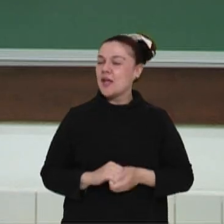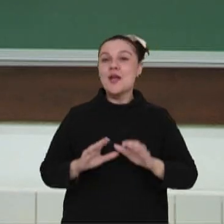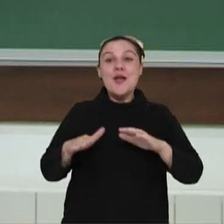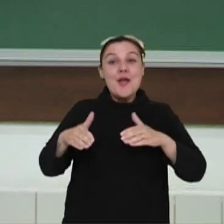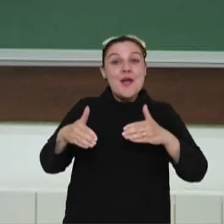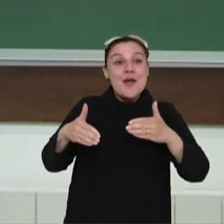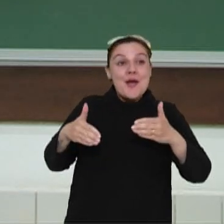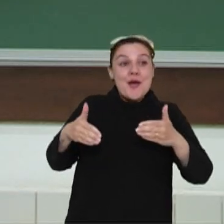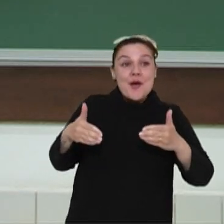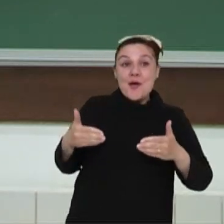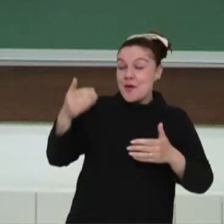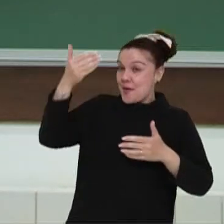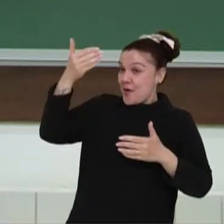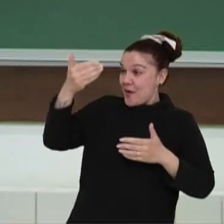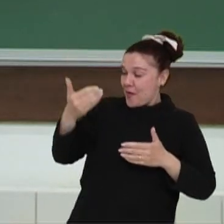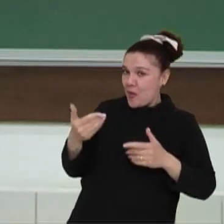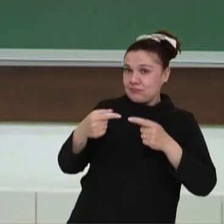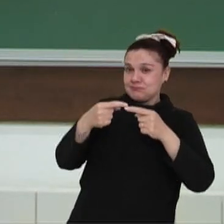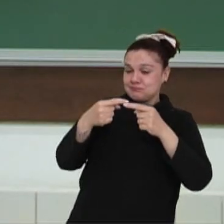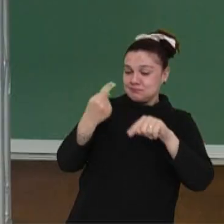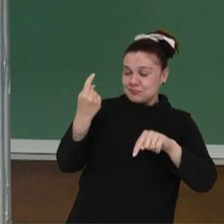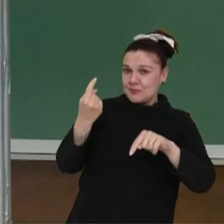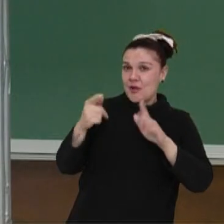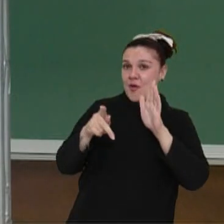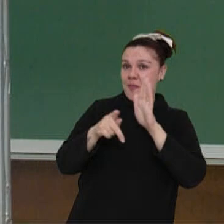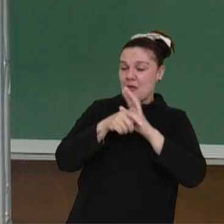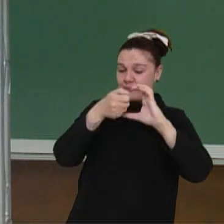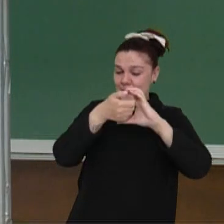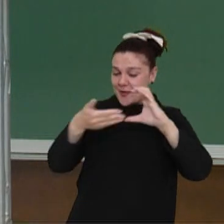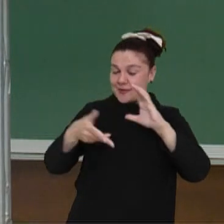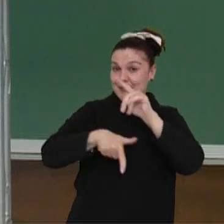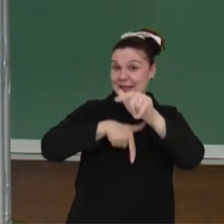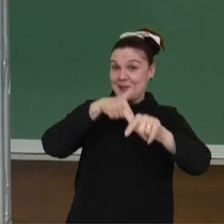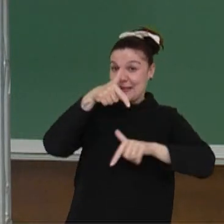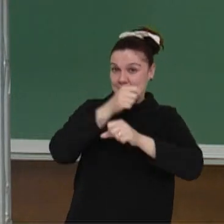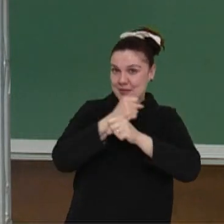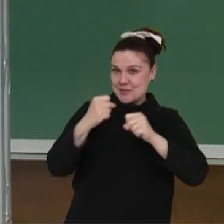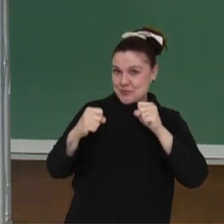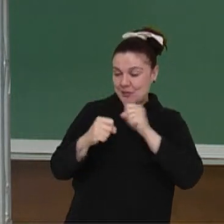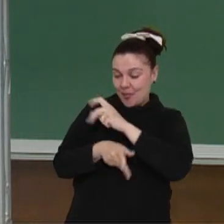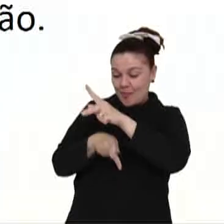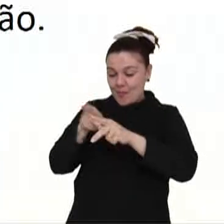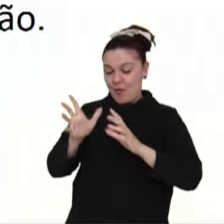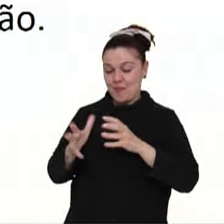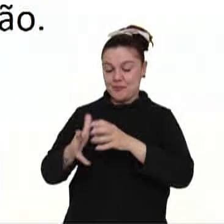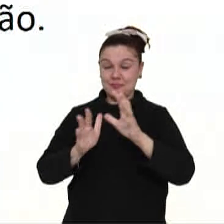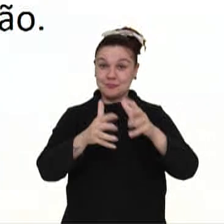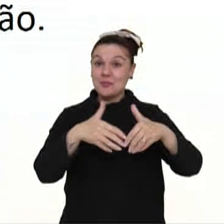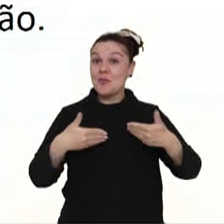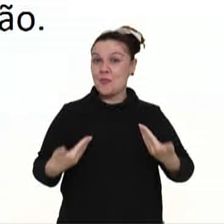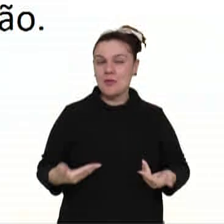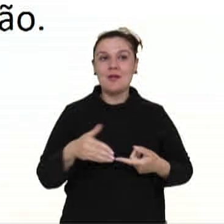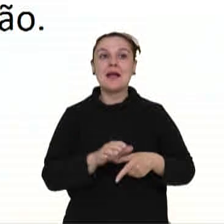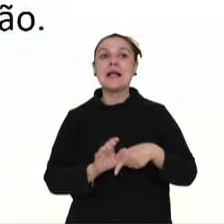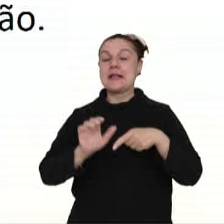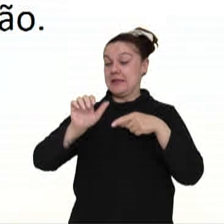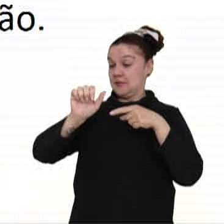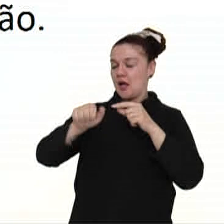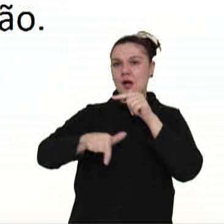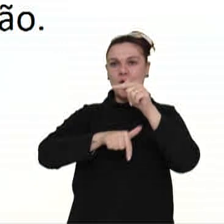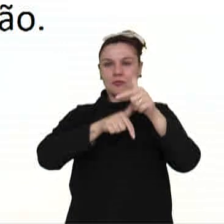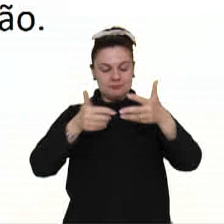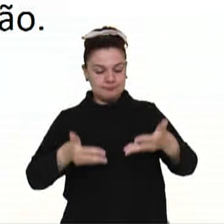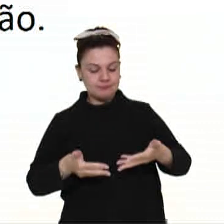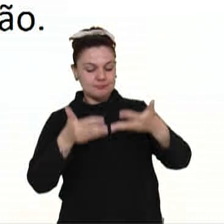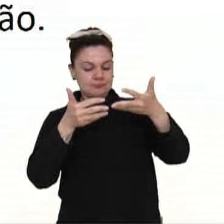Qual alternativa, então, não corresponde a uma característica do trabalho nas sociedades tribais? Letra A. O trabalho